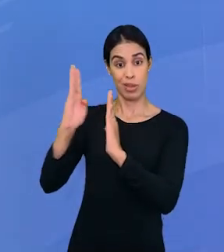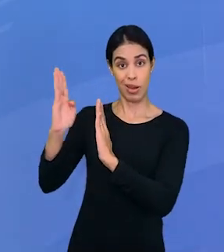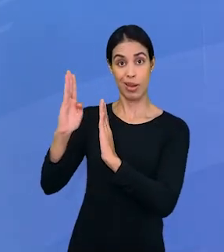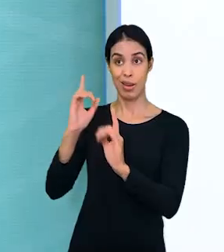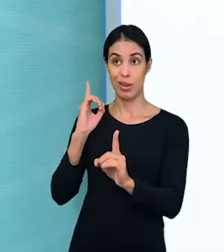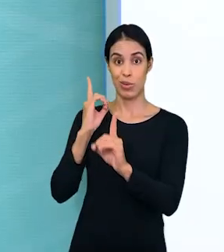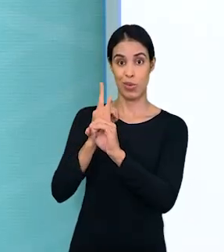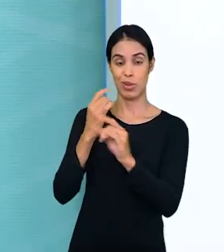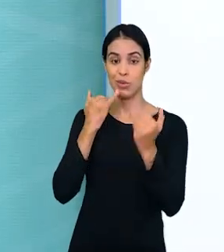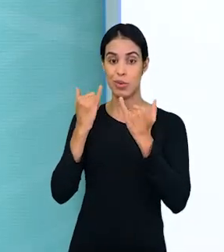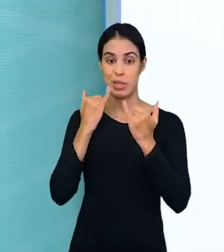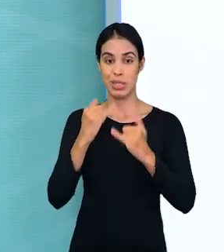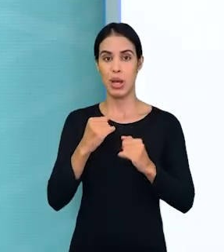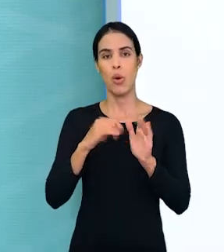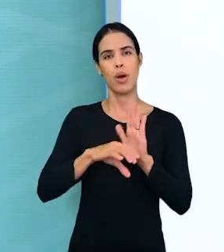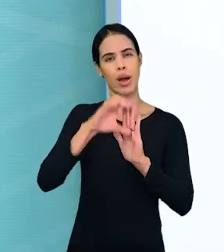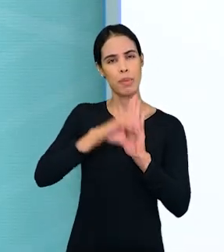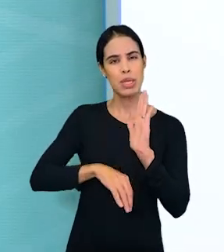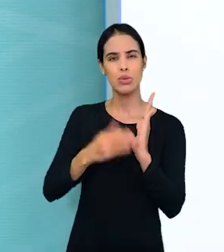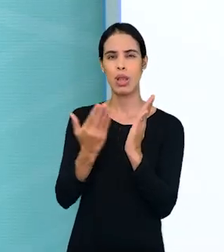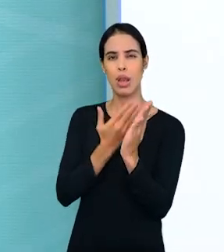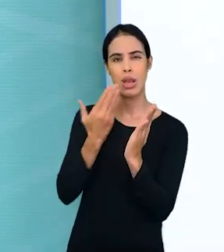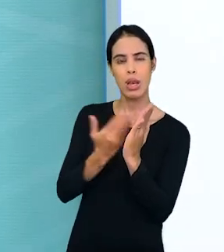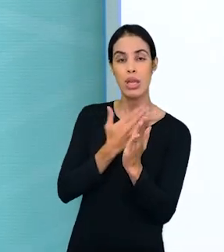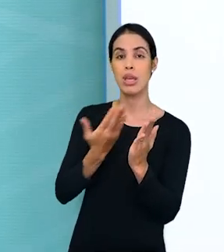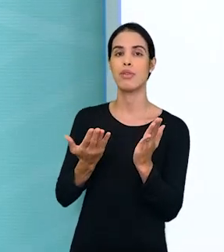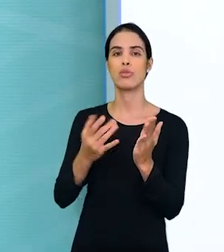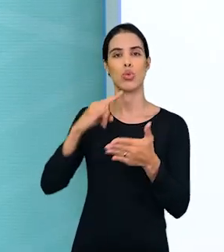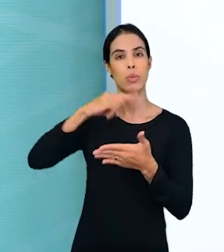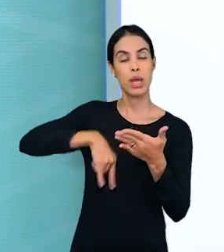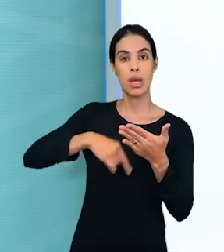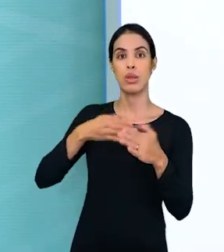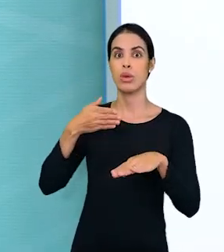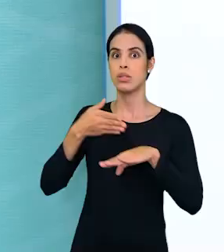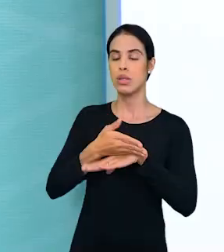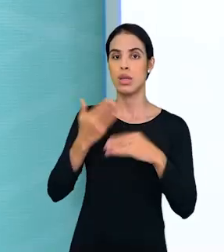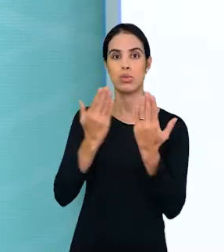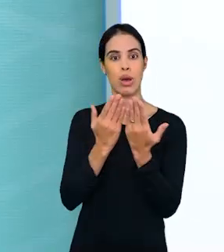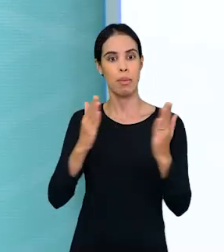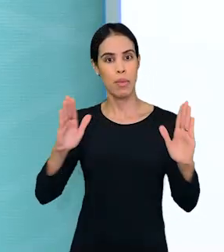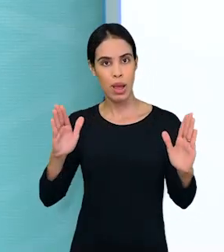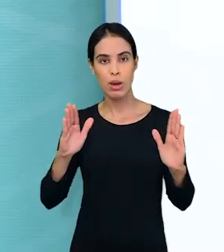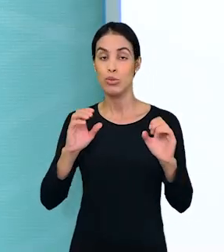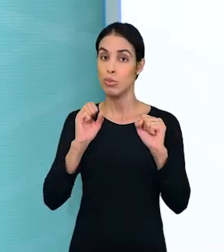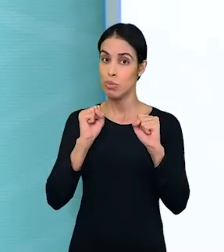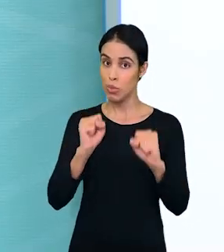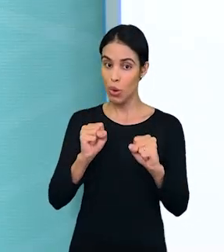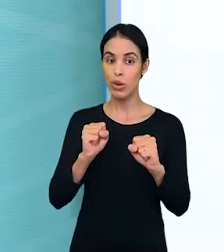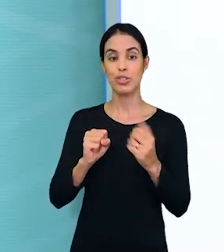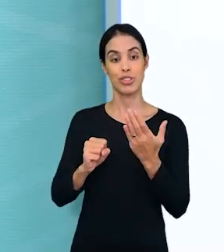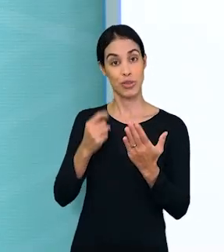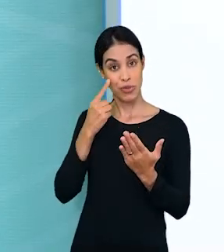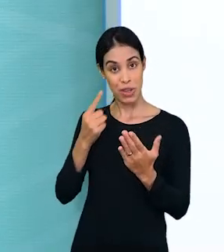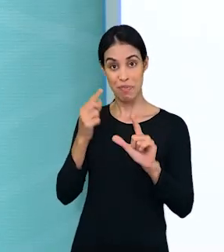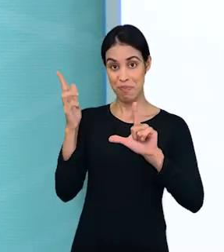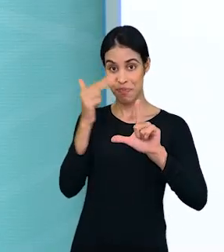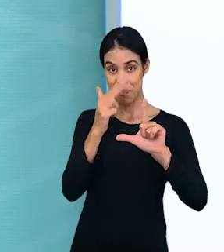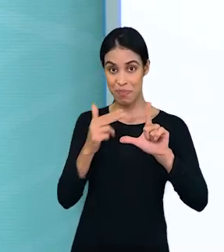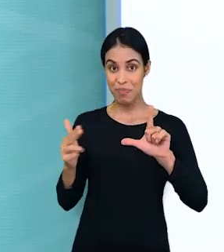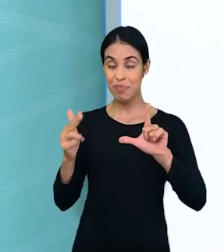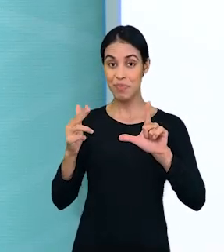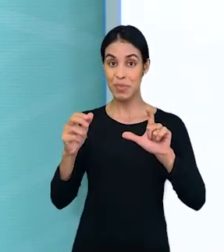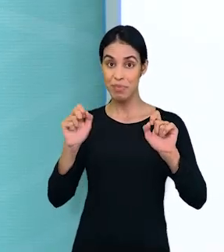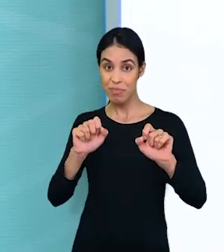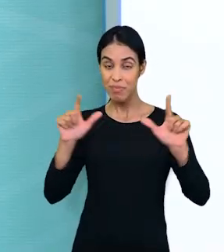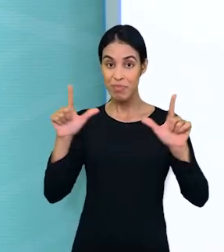Délio Maranhão. Capítulos de livros, documentos de acesso aberto e e-books fazem parte do acervo. Para acessar, é só apontar a